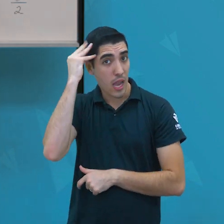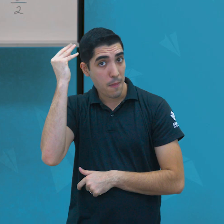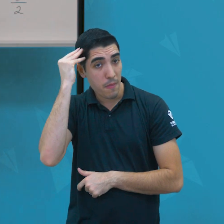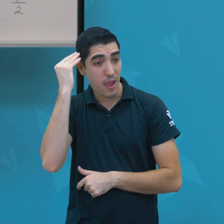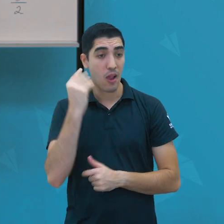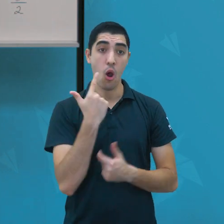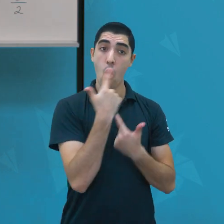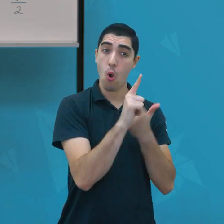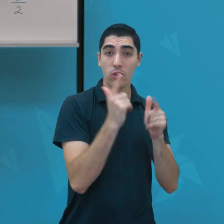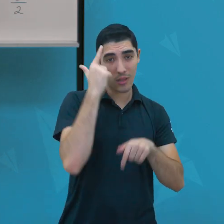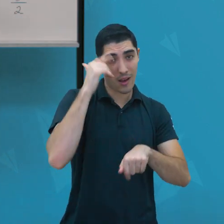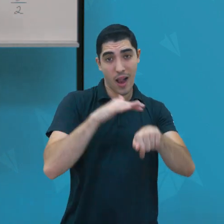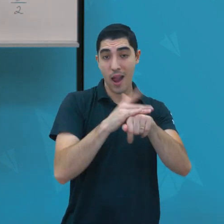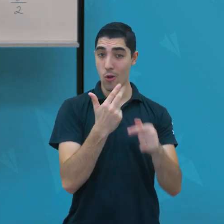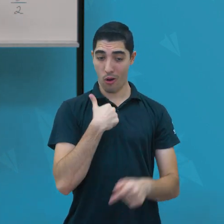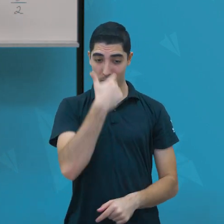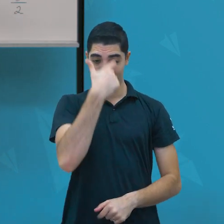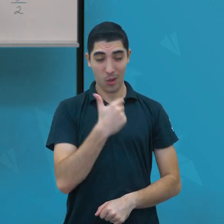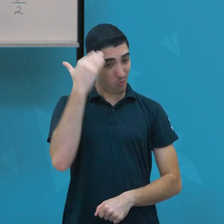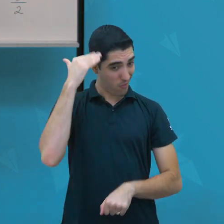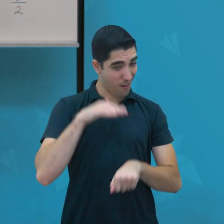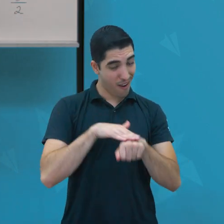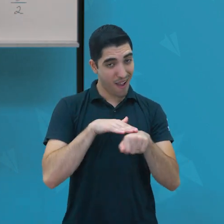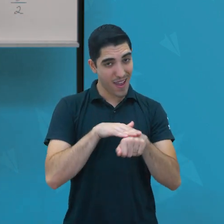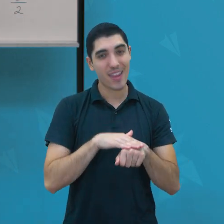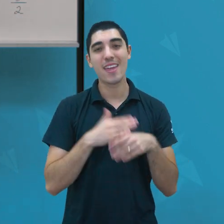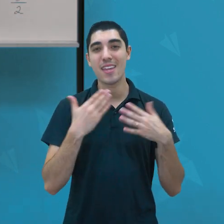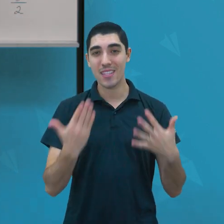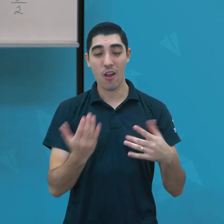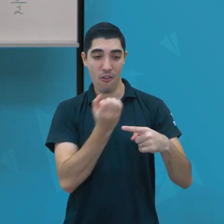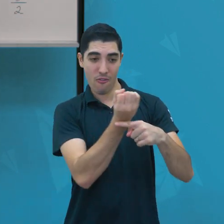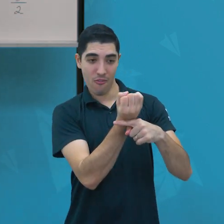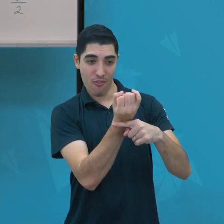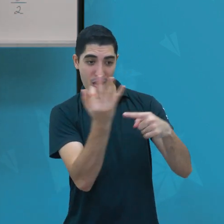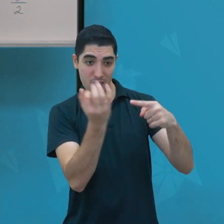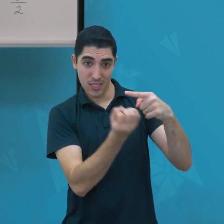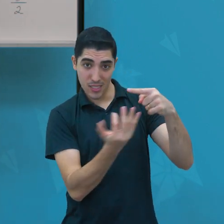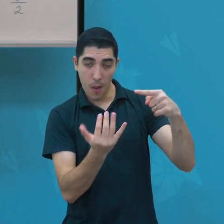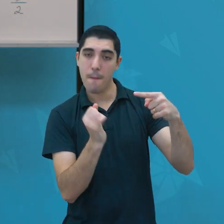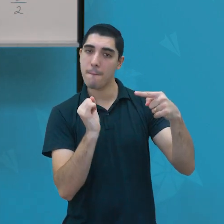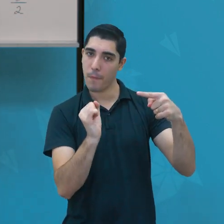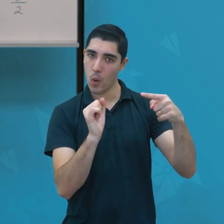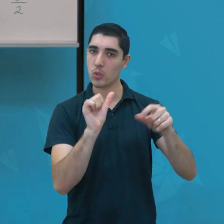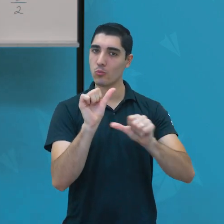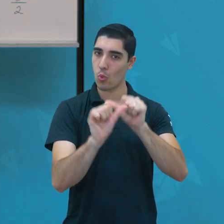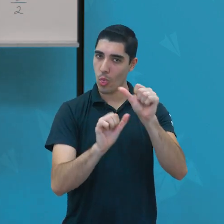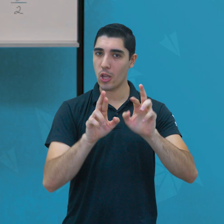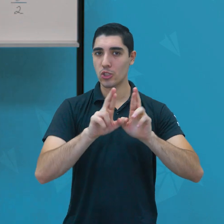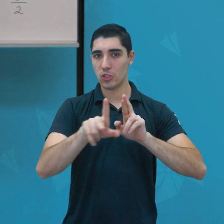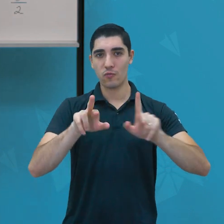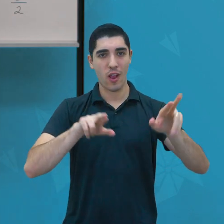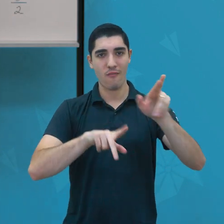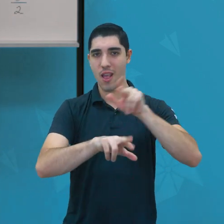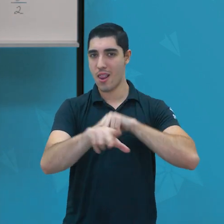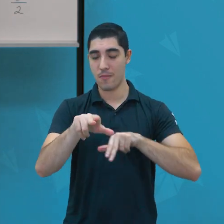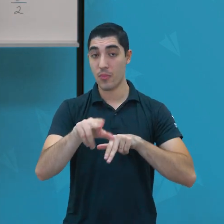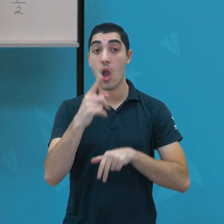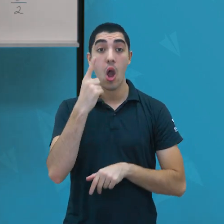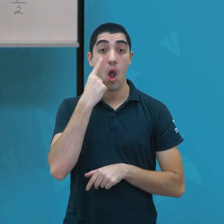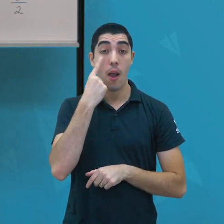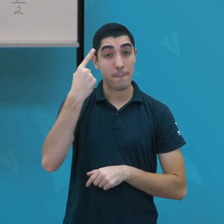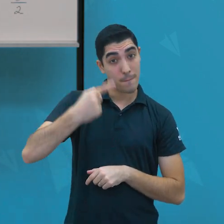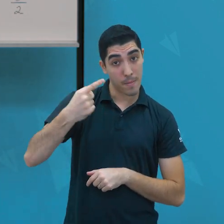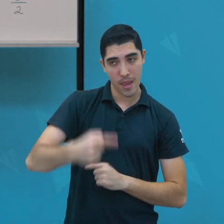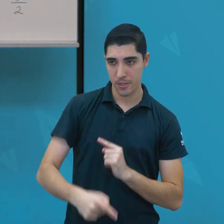têm cabelo, outras não têm cabelo, como eu. Então, as frações também podem ter suas diferenças, essa